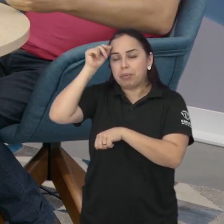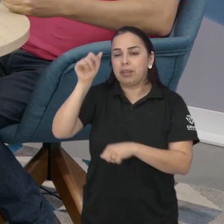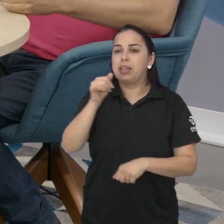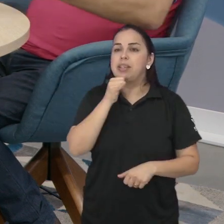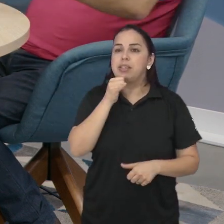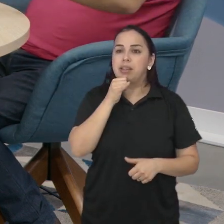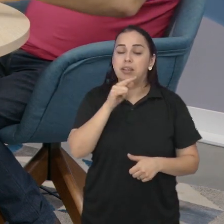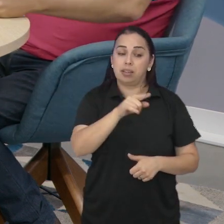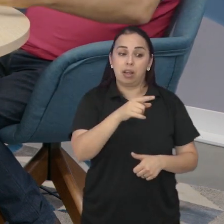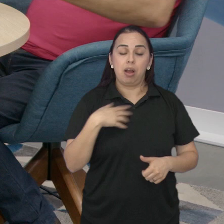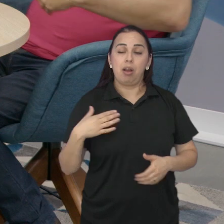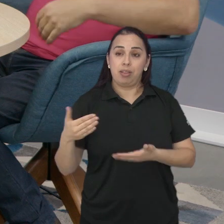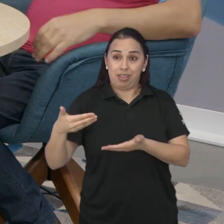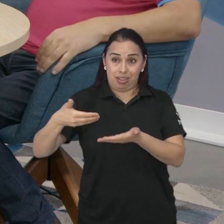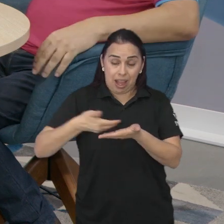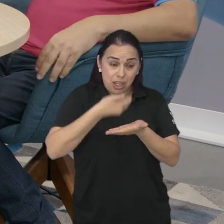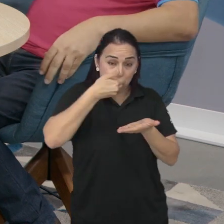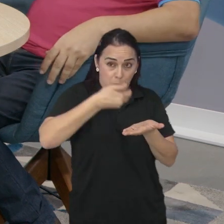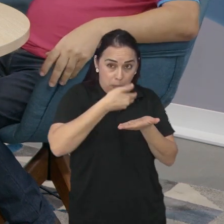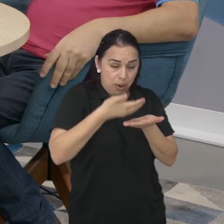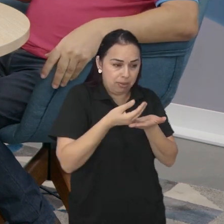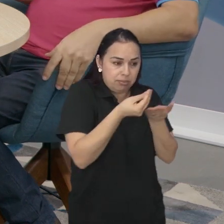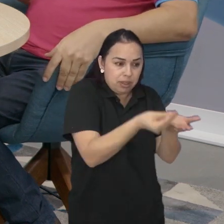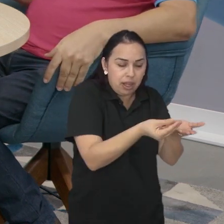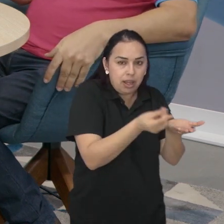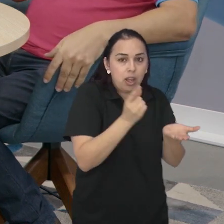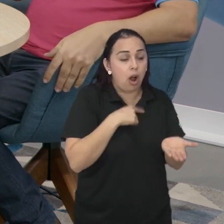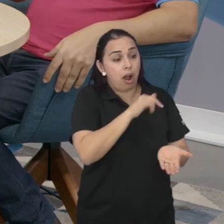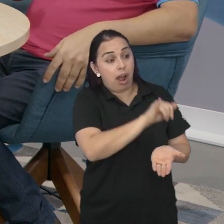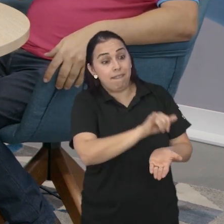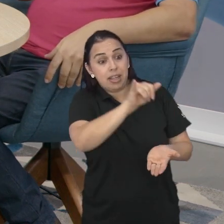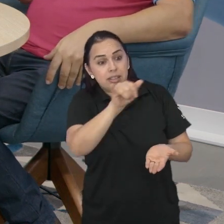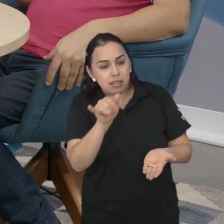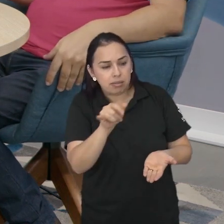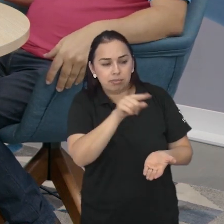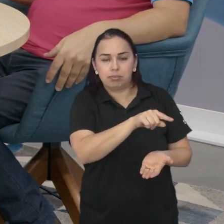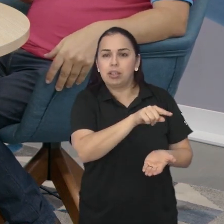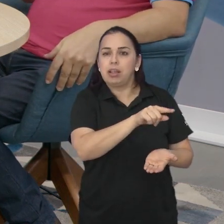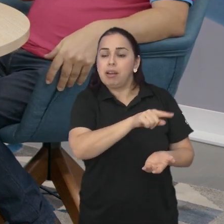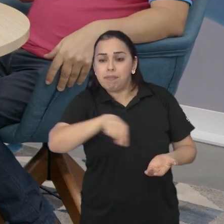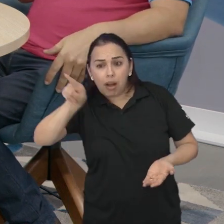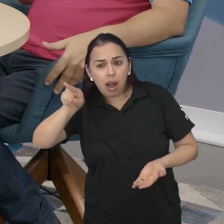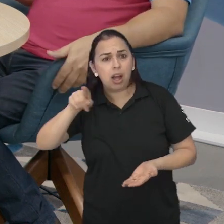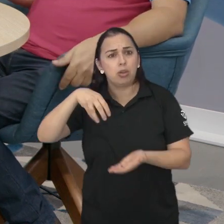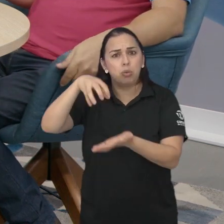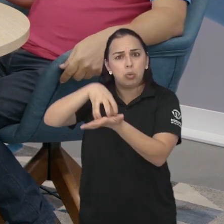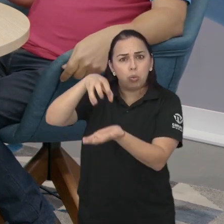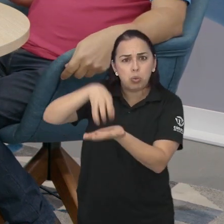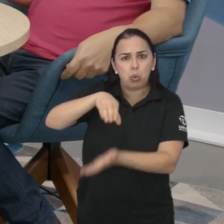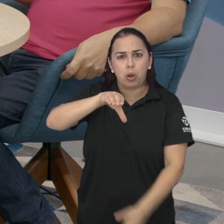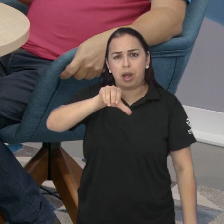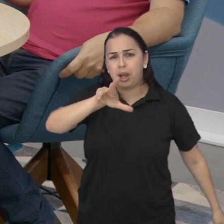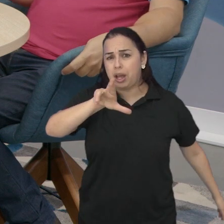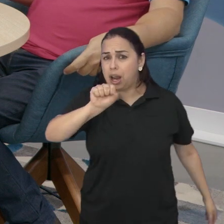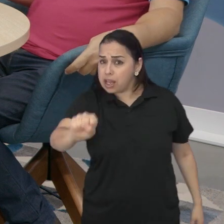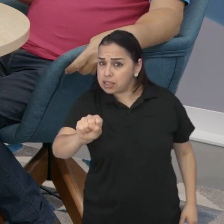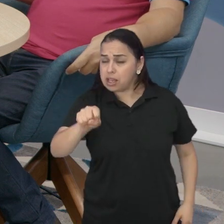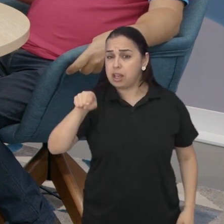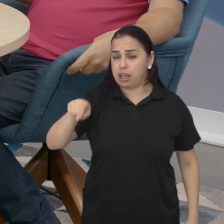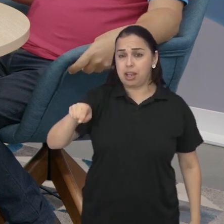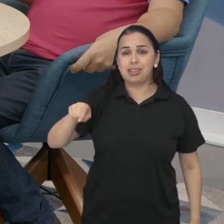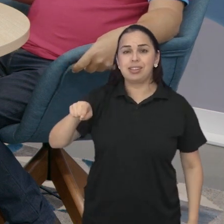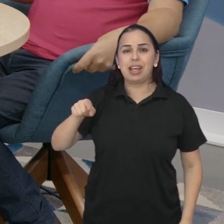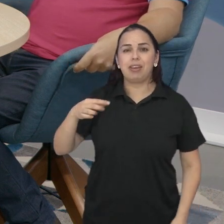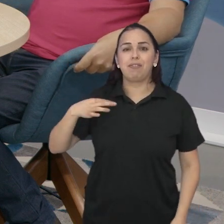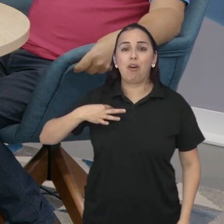que indicar para ir para um CRAS, para um CREAS. Estes voluntários, essas pessoas de boa vontade, elas precisam entender